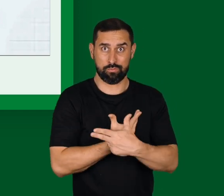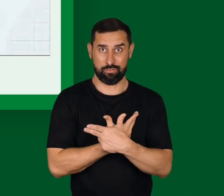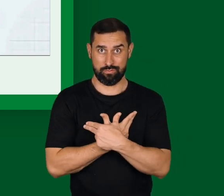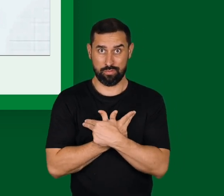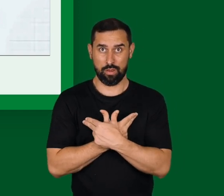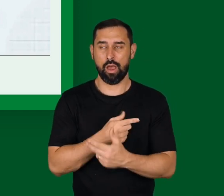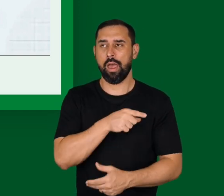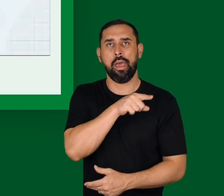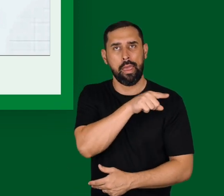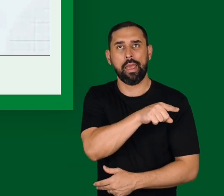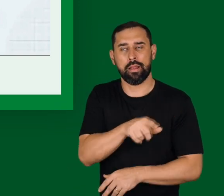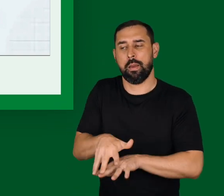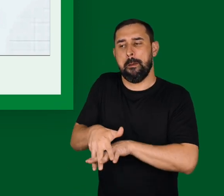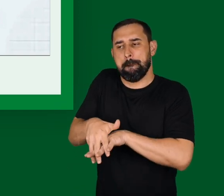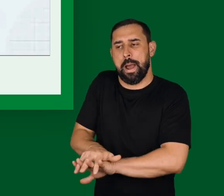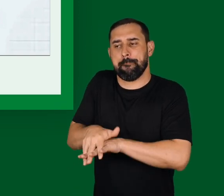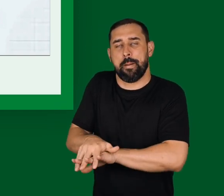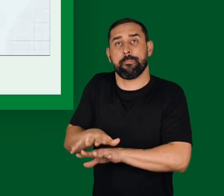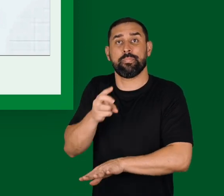um socorrista,